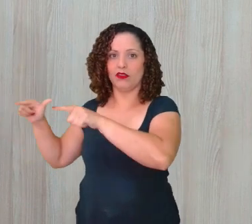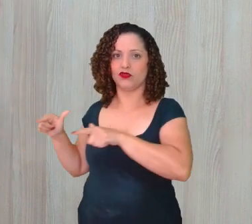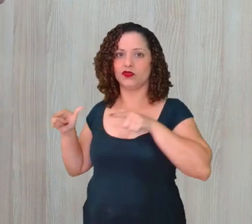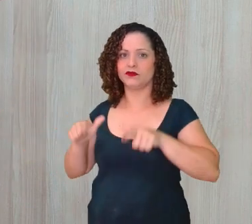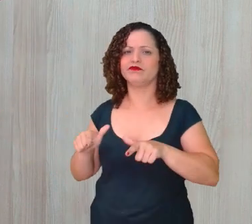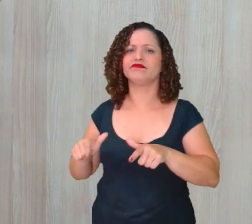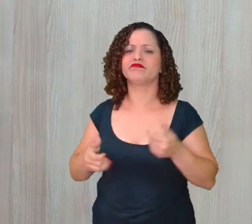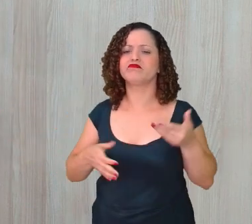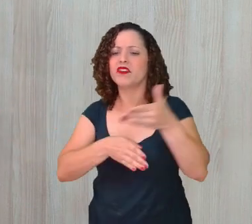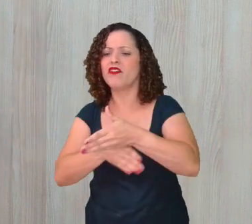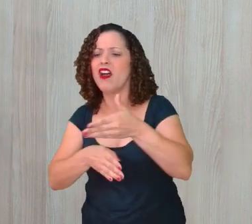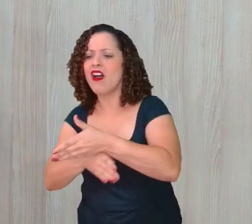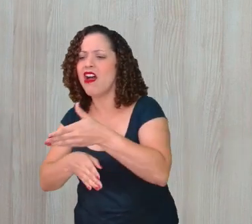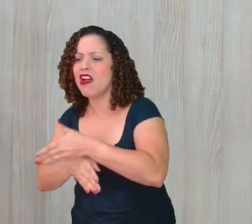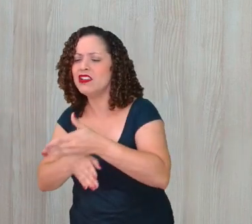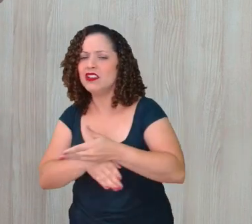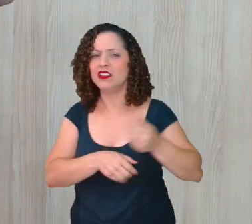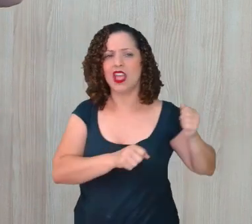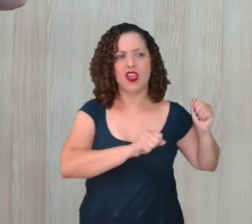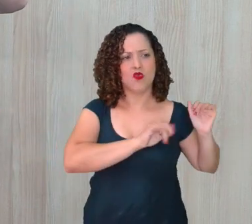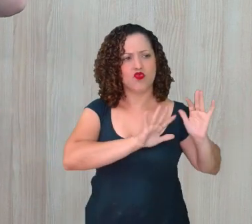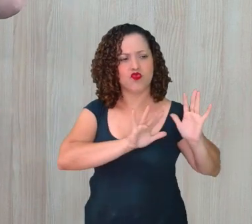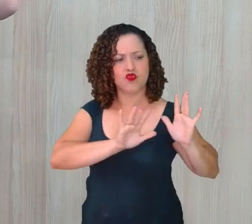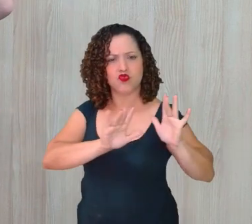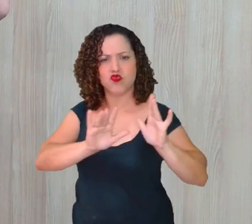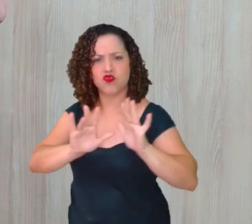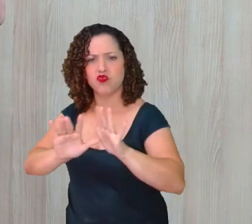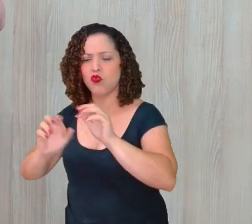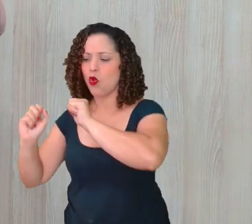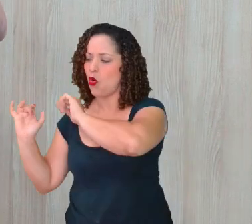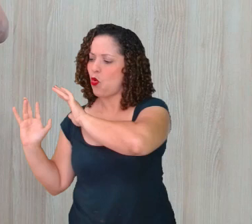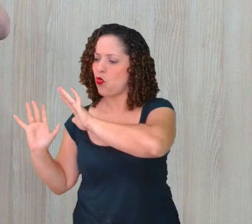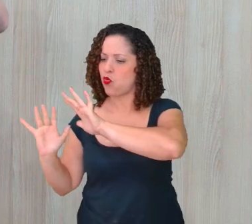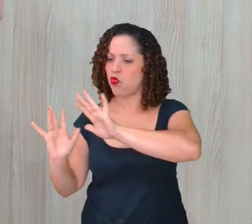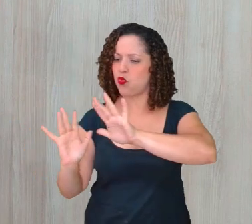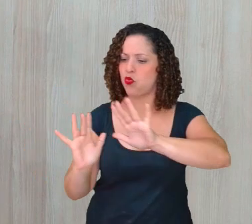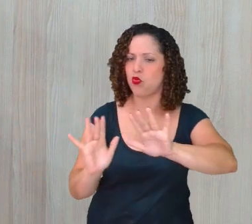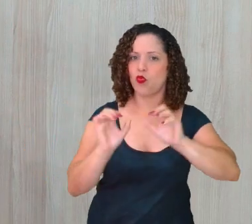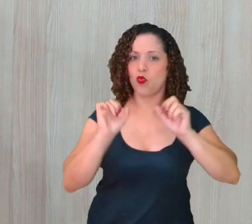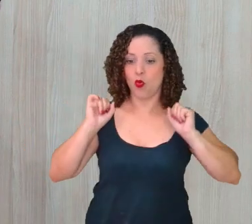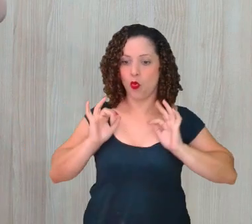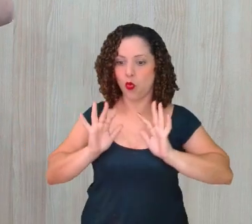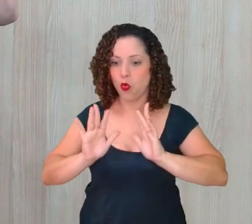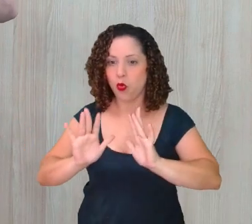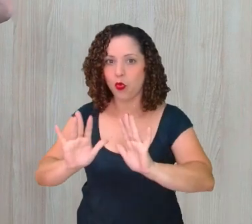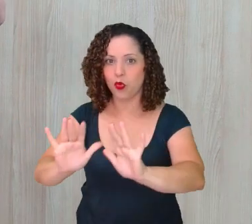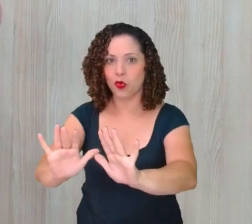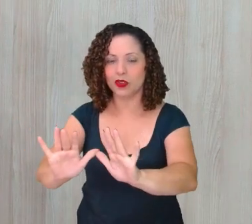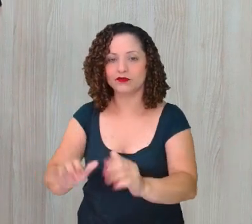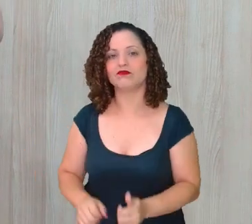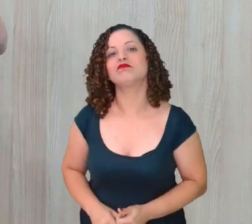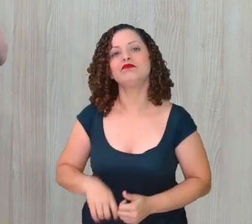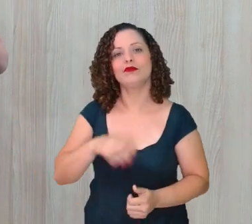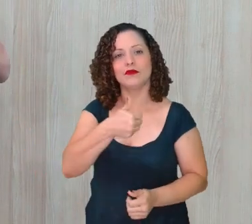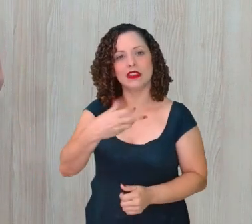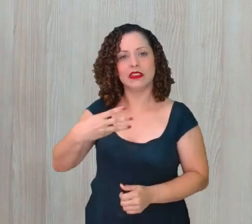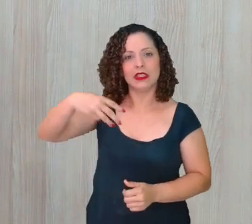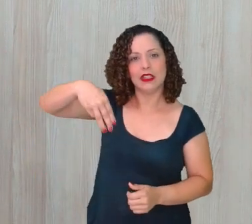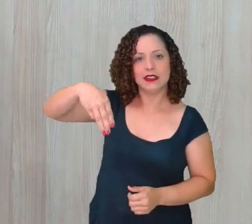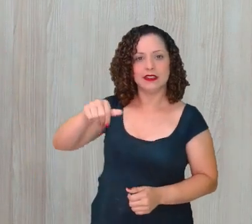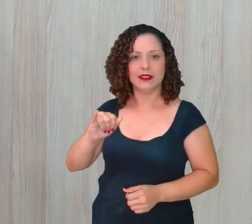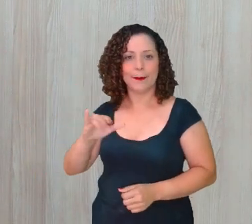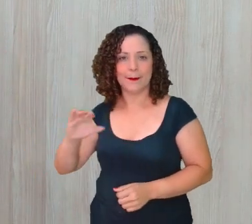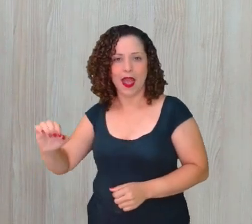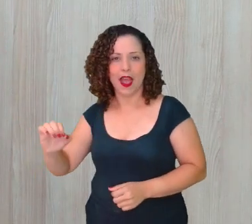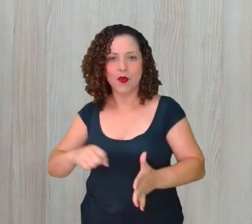você vai lá pelo Camelódromo, Dantas Barreto, Rua da Concórdia, Tobias Barreto, ó, Parque 13 de Maio. Tudo isso é o quê,